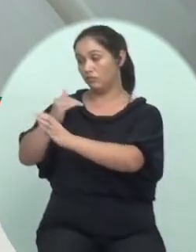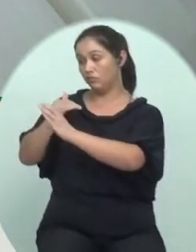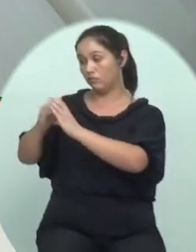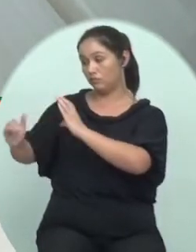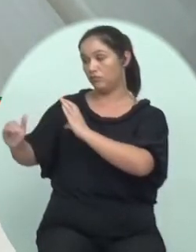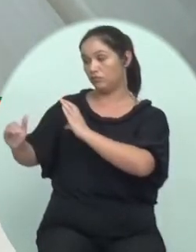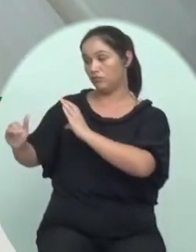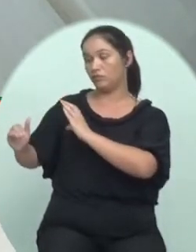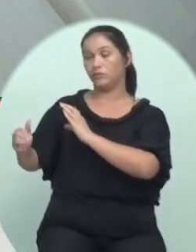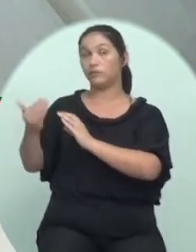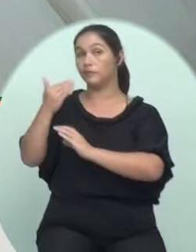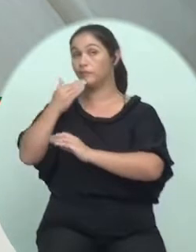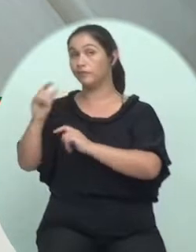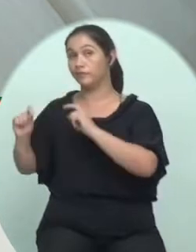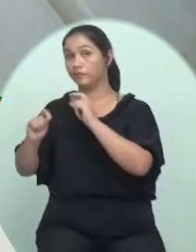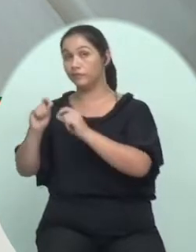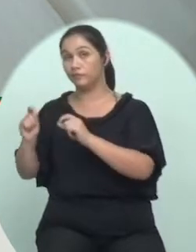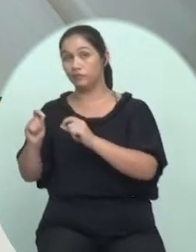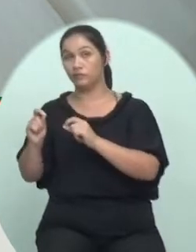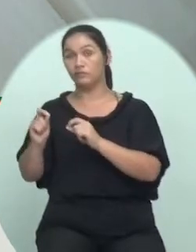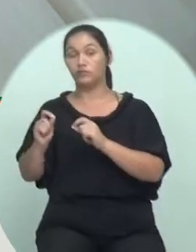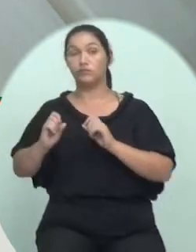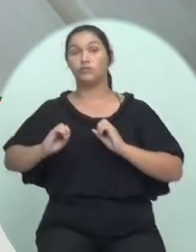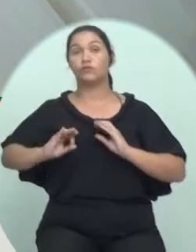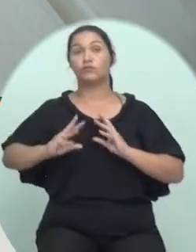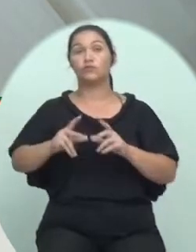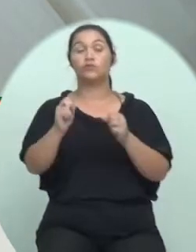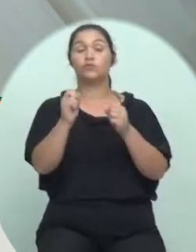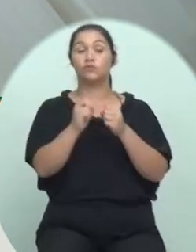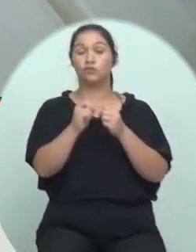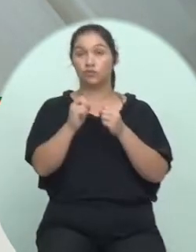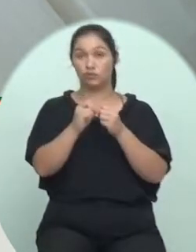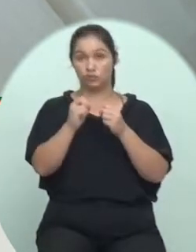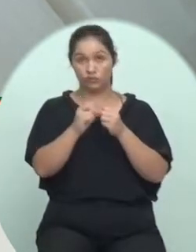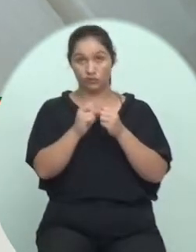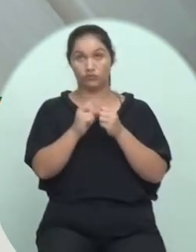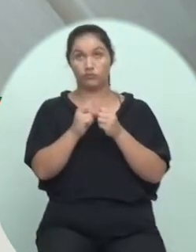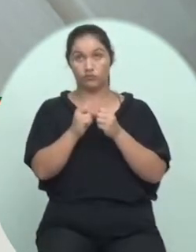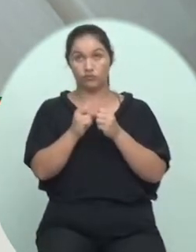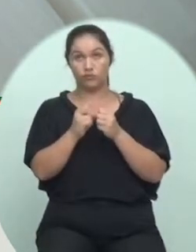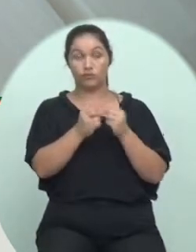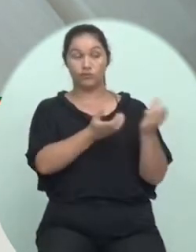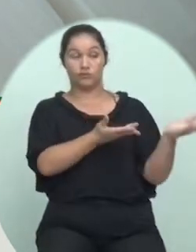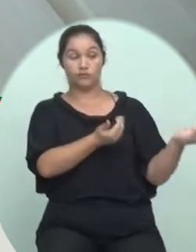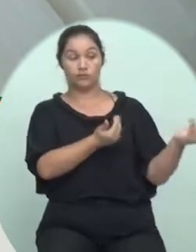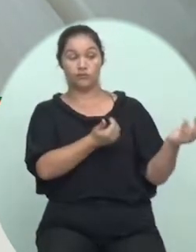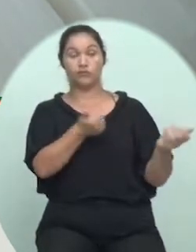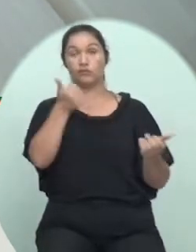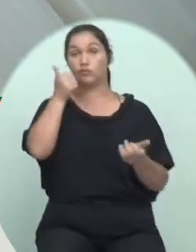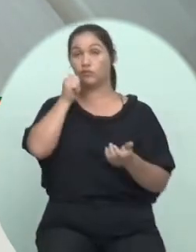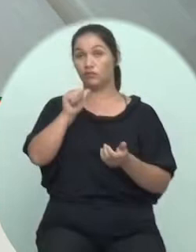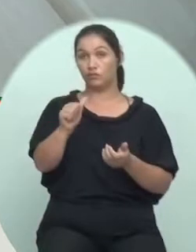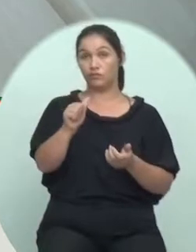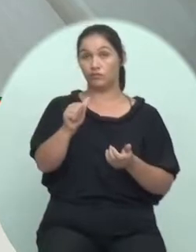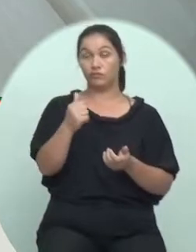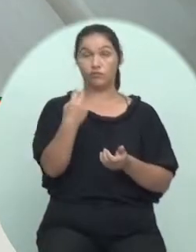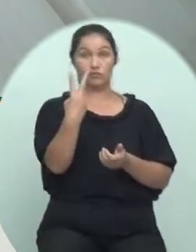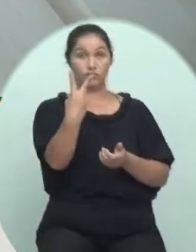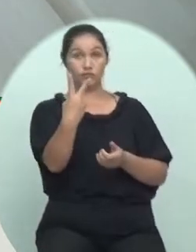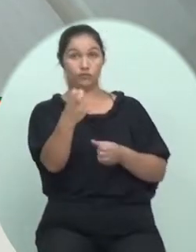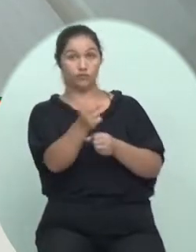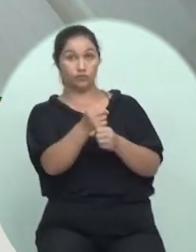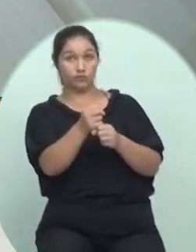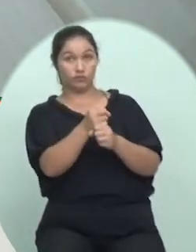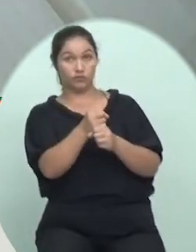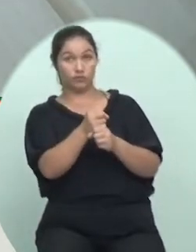a relação das ações desenvolvidas para juventude e mulheres dos últimos 2 anos e